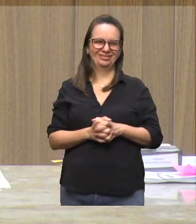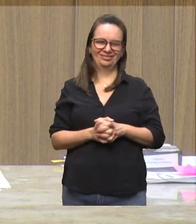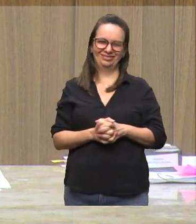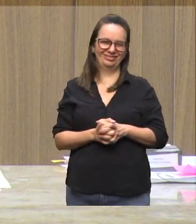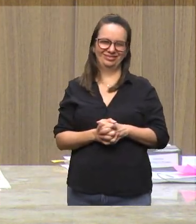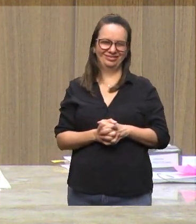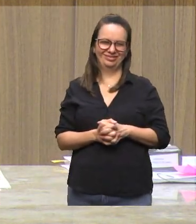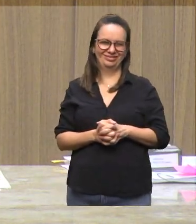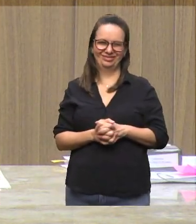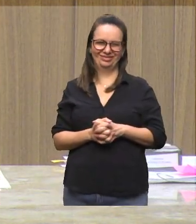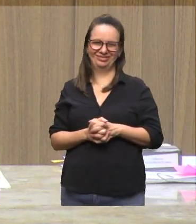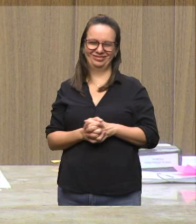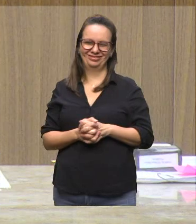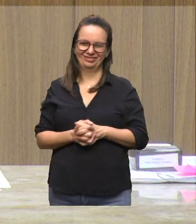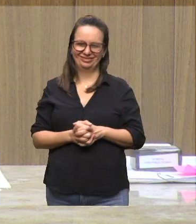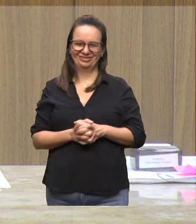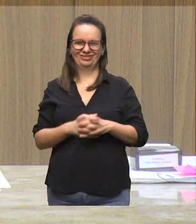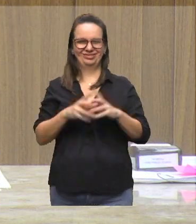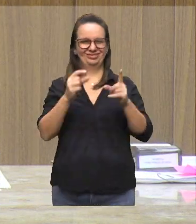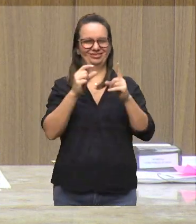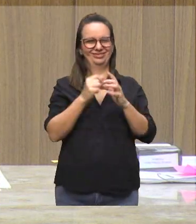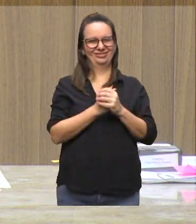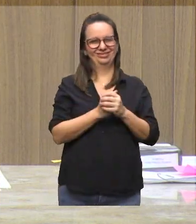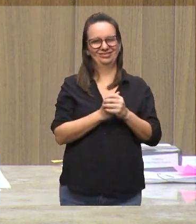Com a declaração de voto